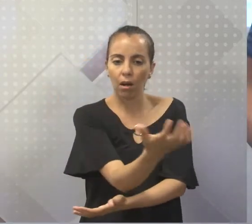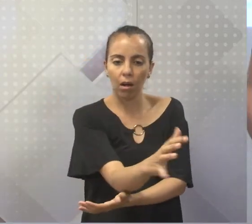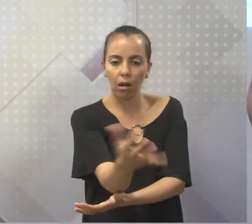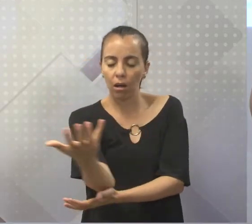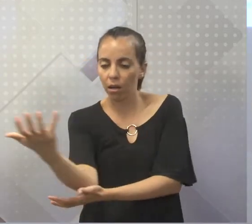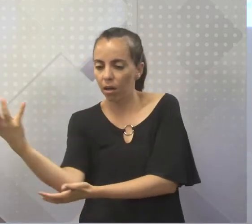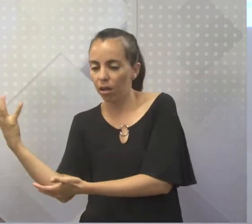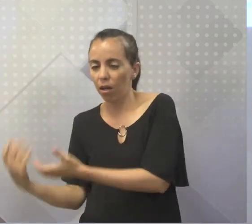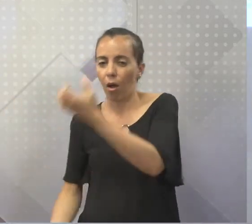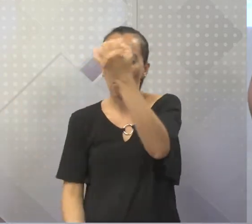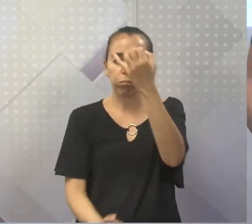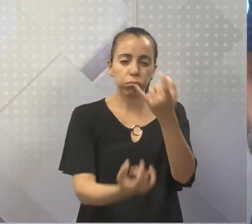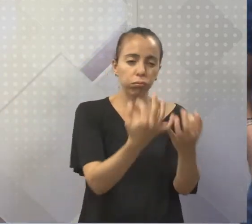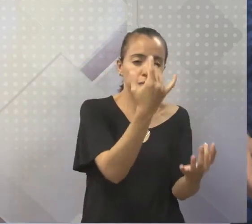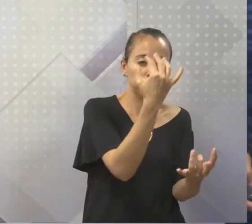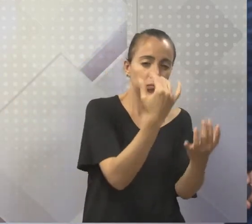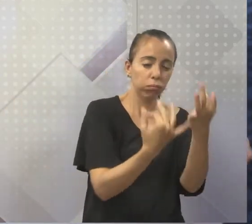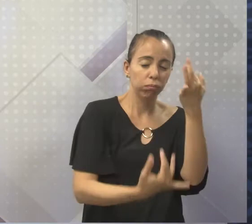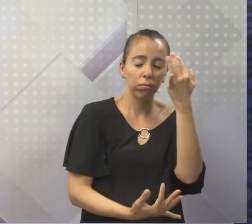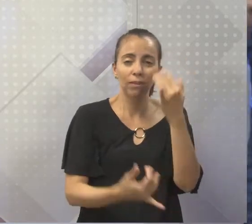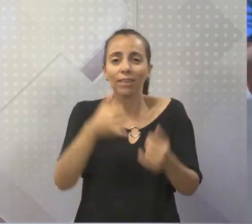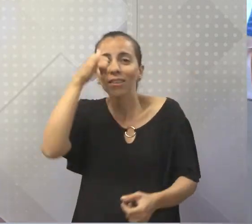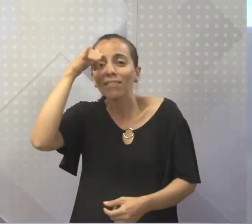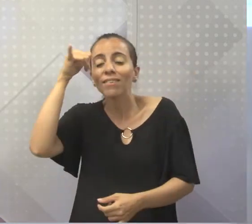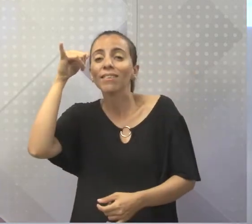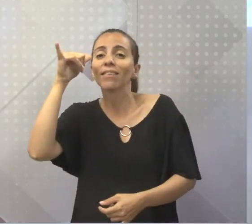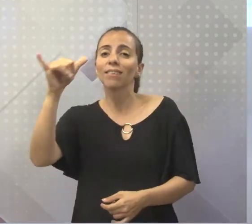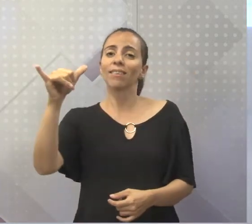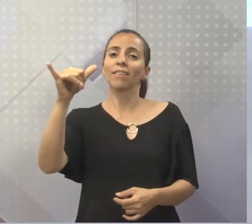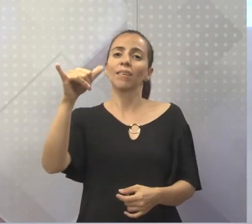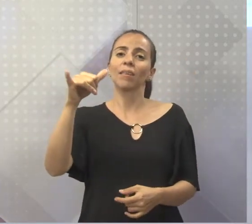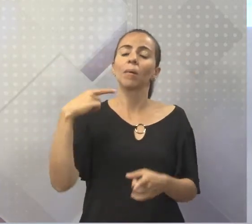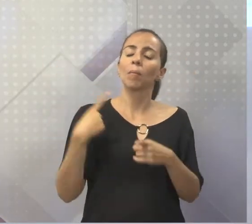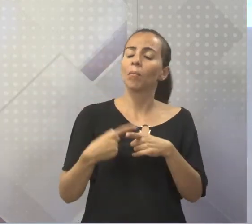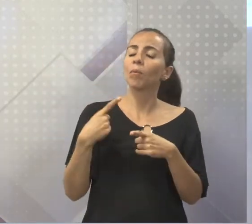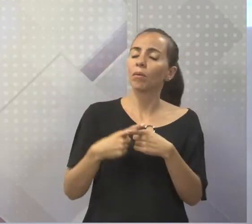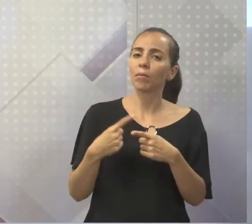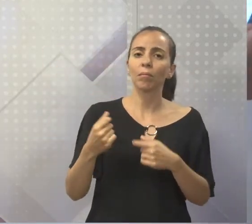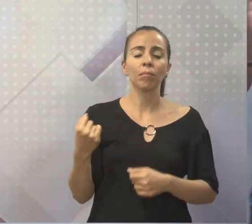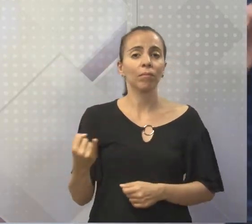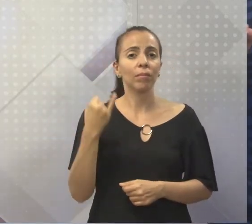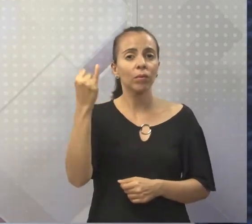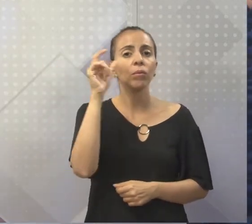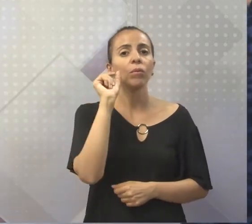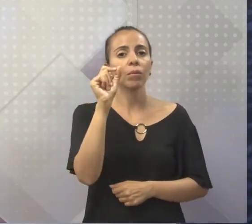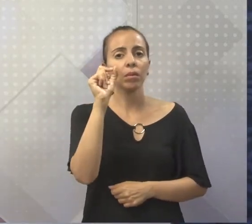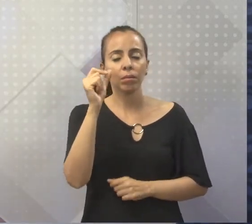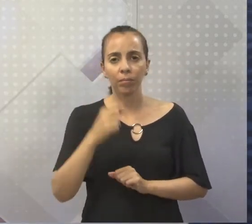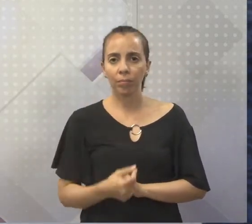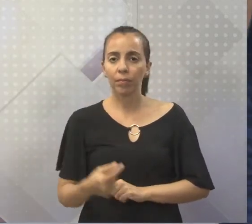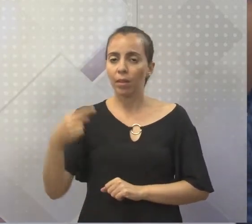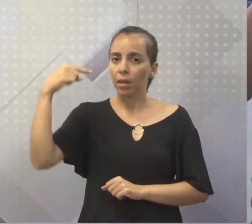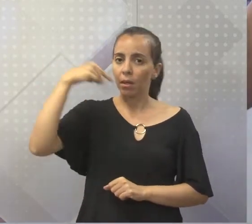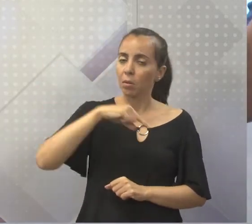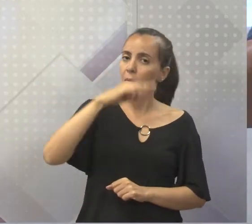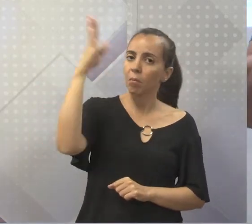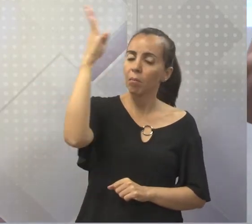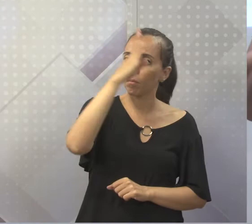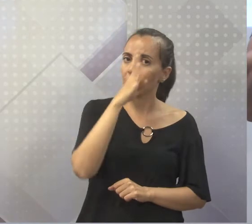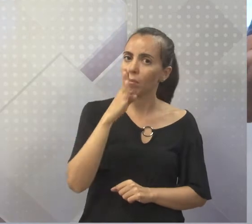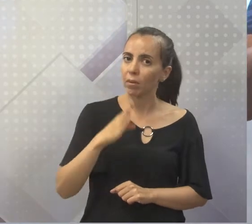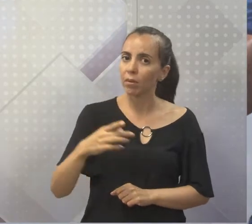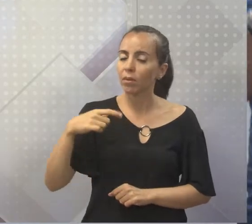provocando queimadas por quê Porque gente presta atenção no Brasil nós temos